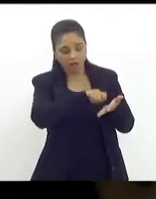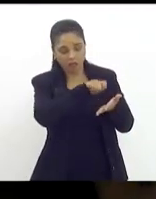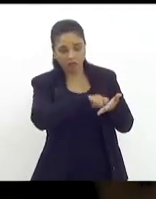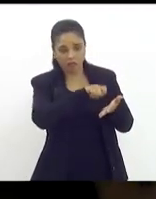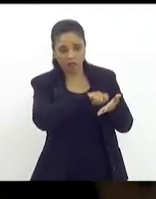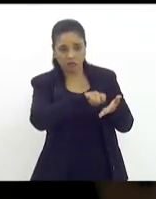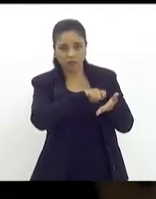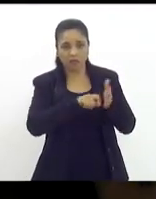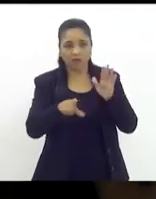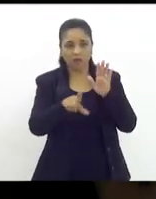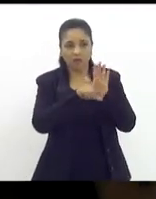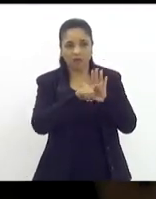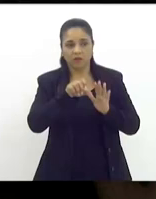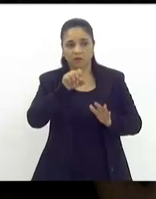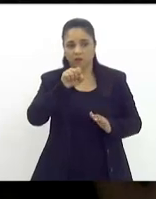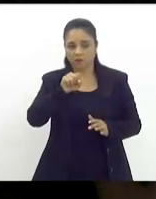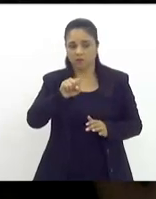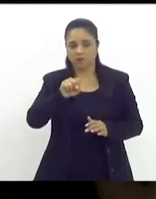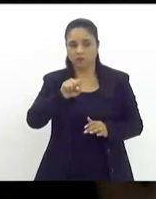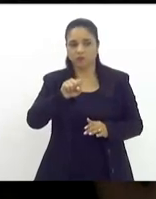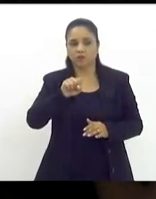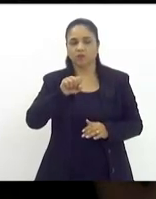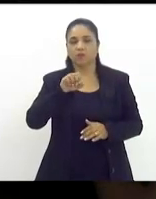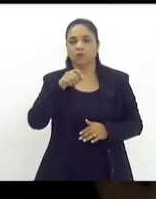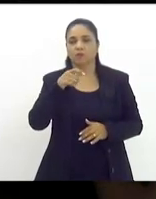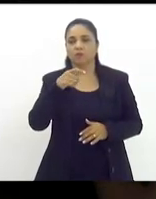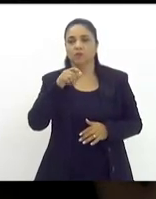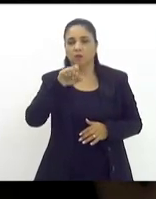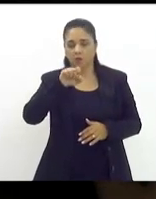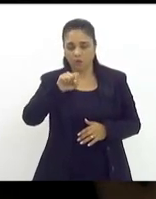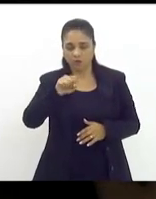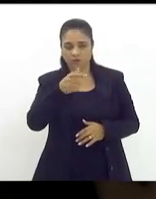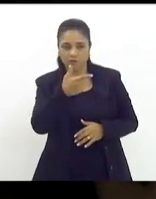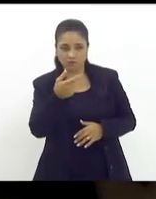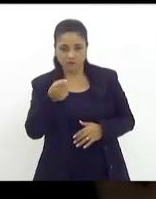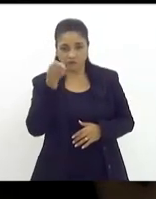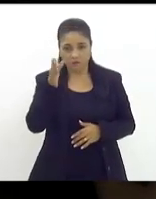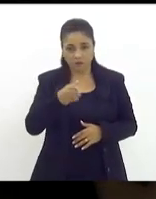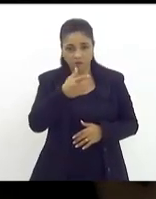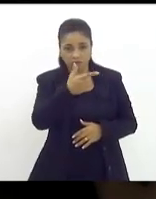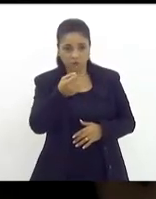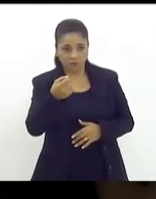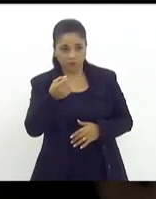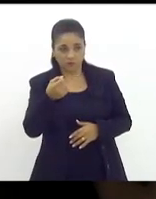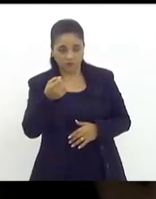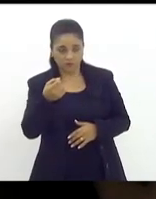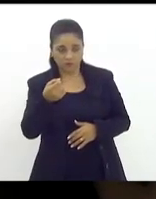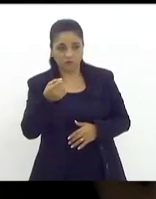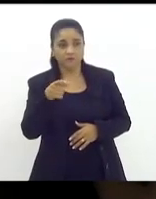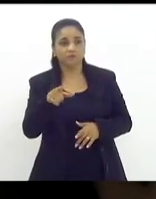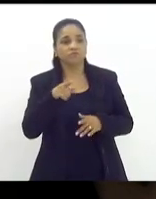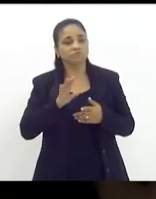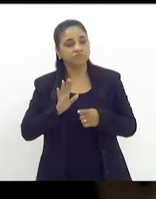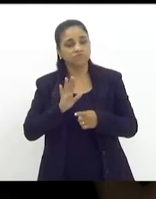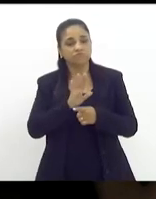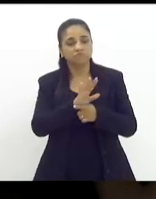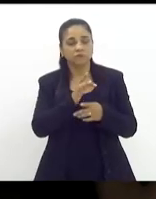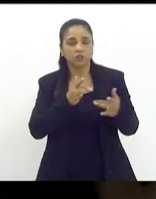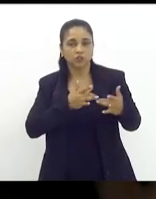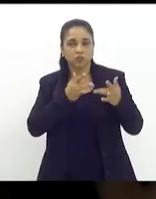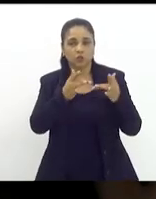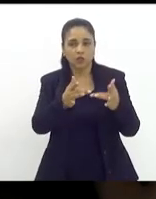a Lei 8.920, de 2020, que dispõe sobre incentivo à doação de sangue no Estado do Rio de